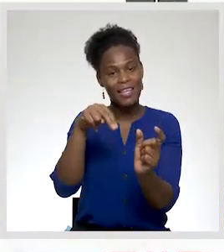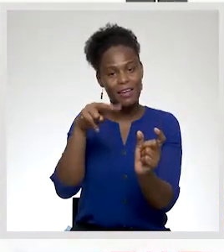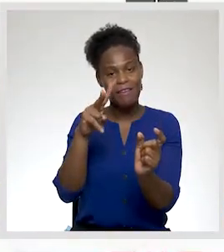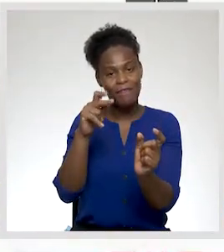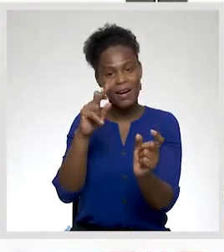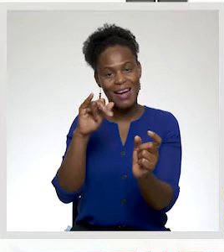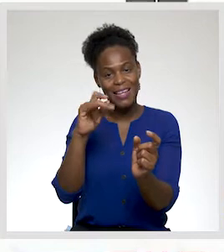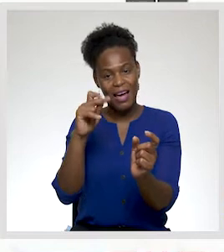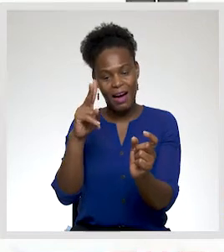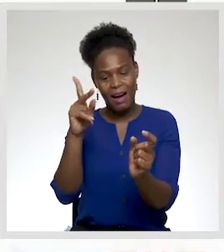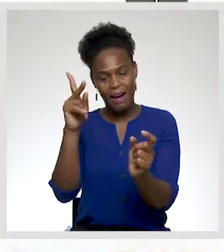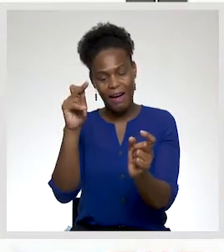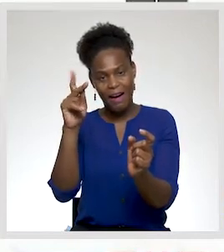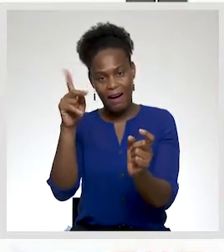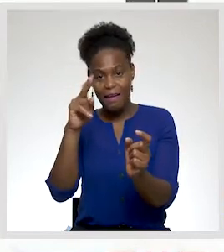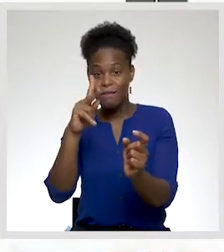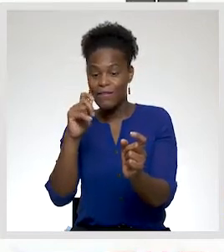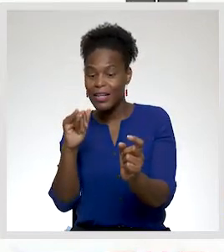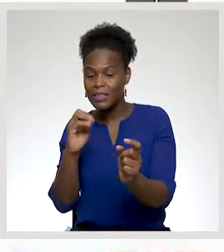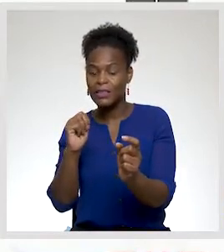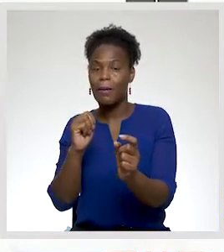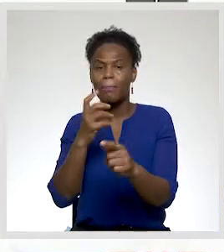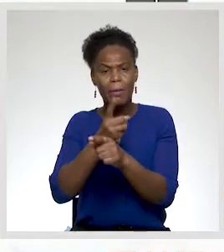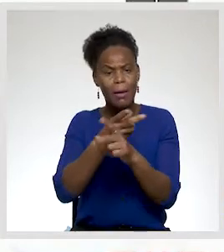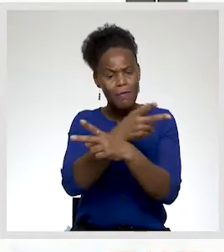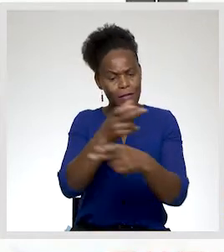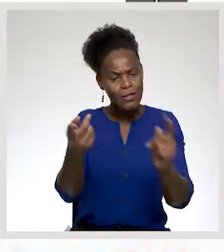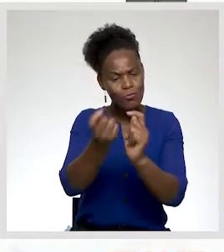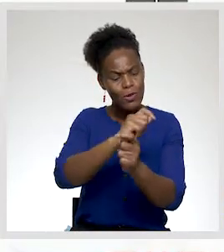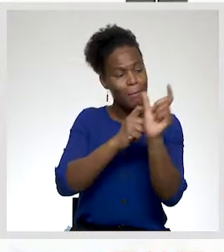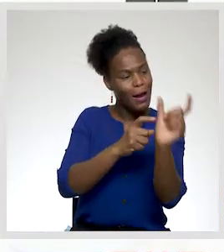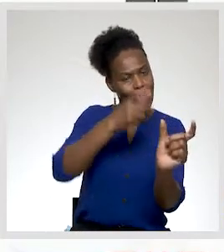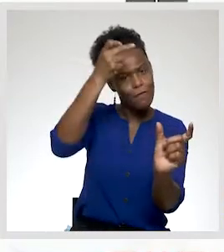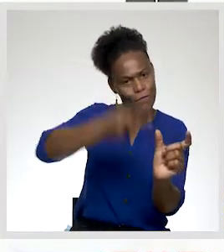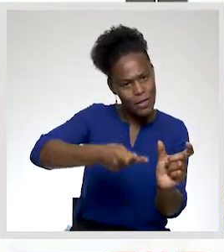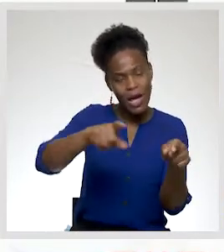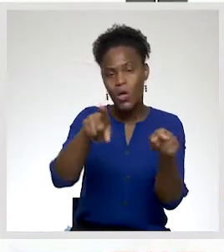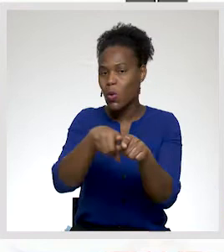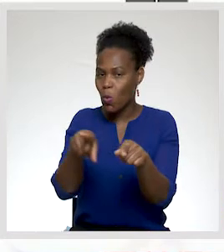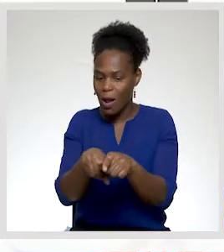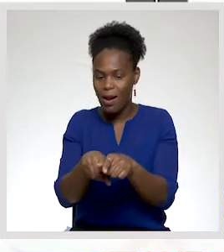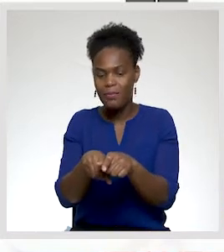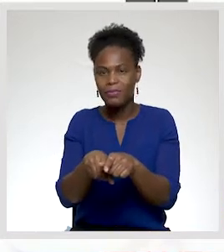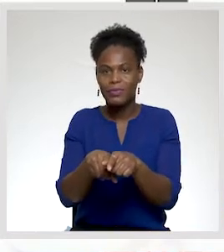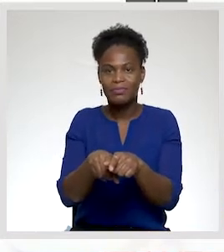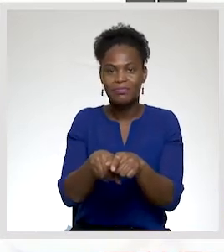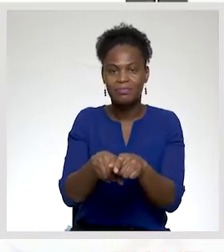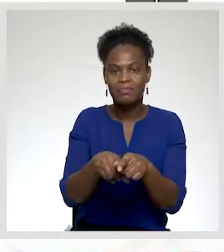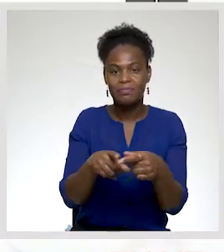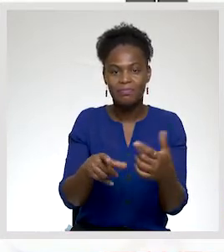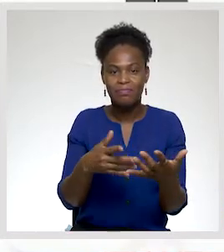invariáveis nunca mudam de forma. Mesmo que toda a frase mude, essas palavras mantêm-se iguais. Repara neste exemplo. A